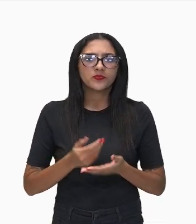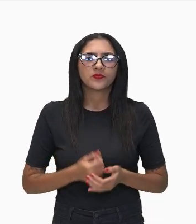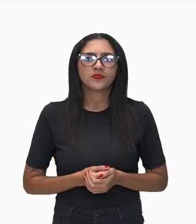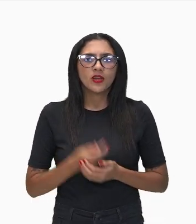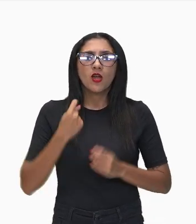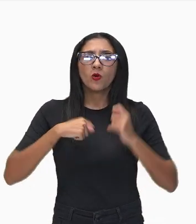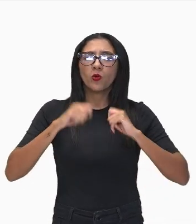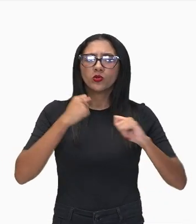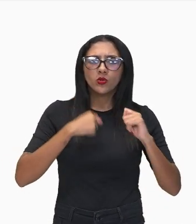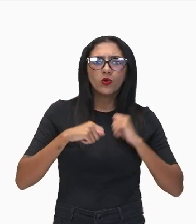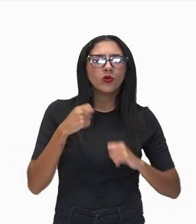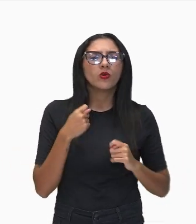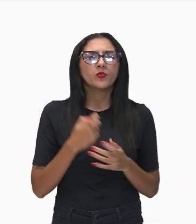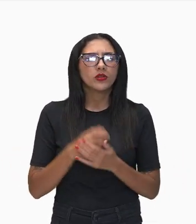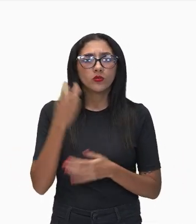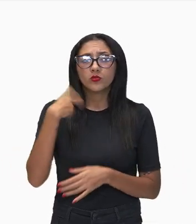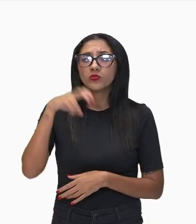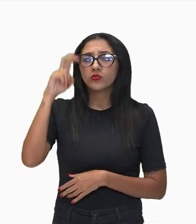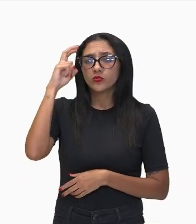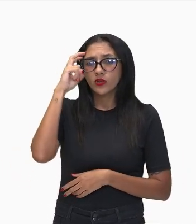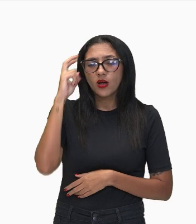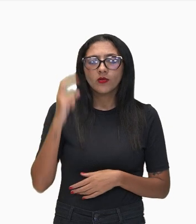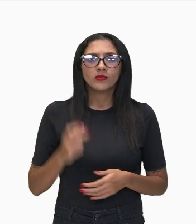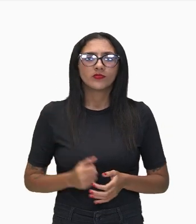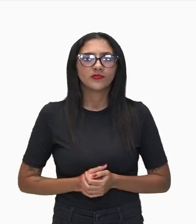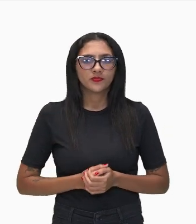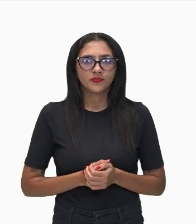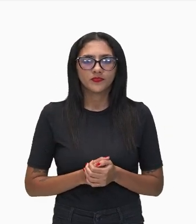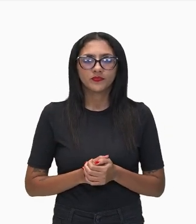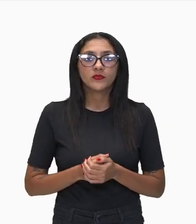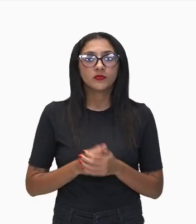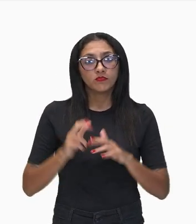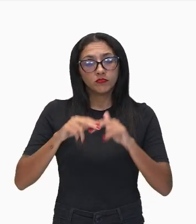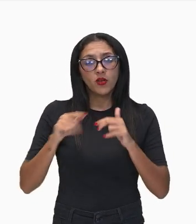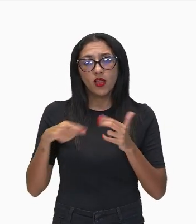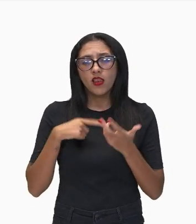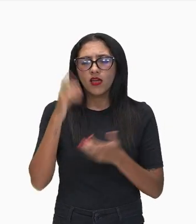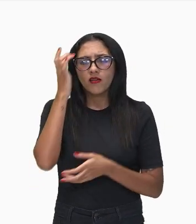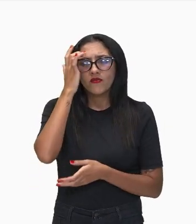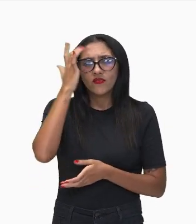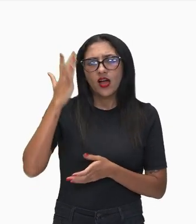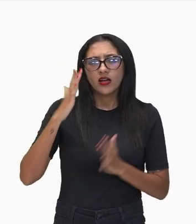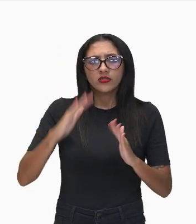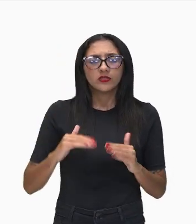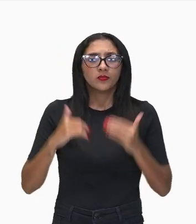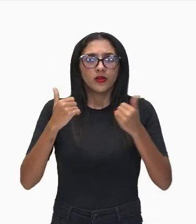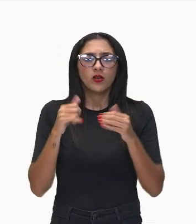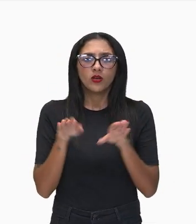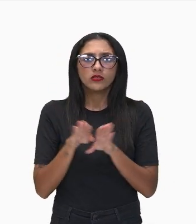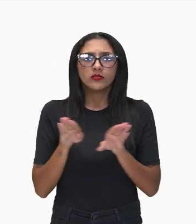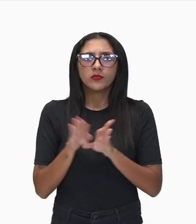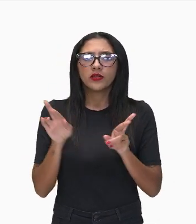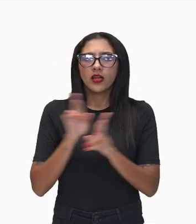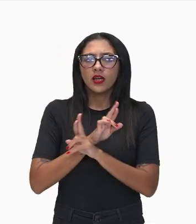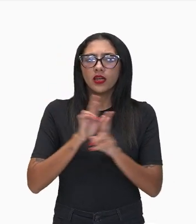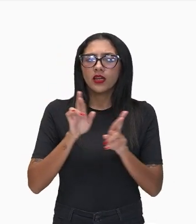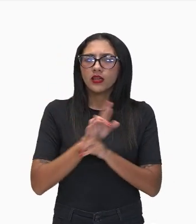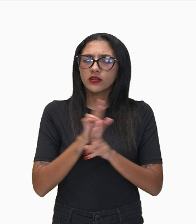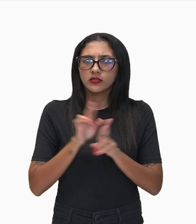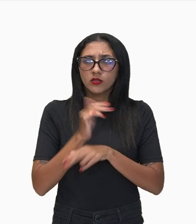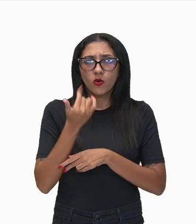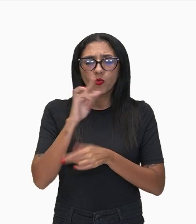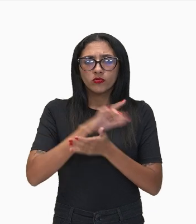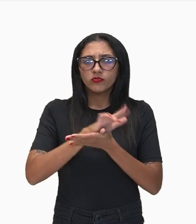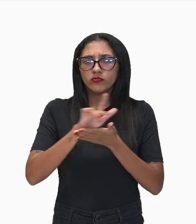e culturais entre os países. Ele vai aí, né, facilitar as questões de relações com outros países,